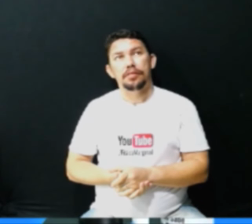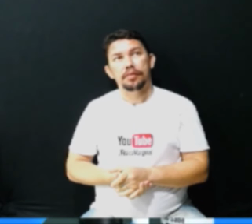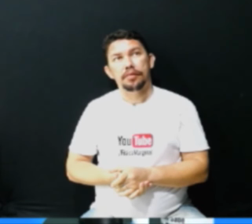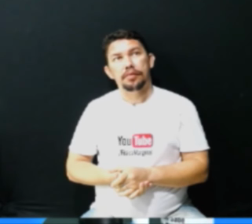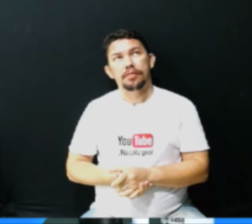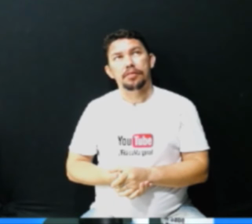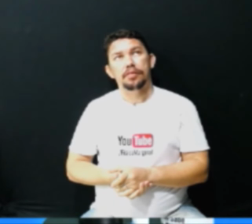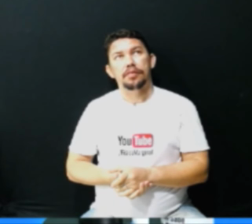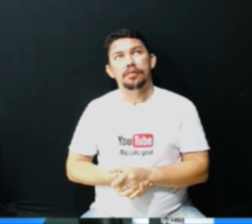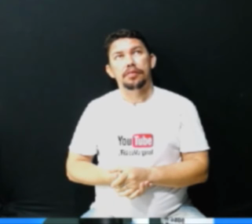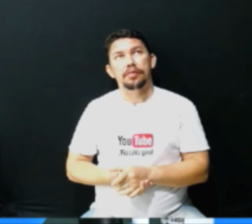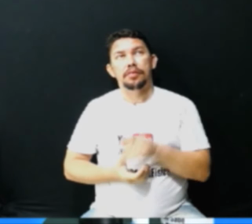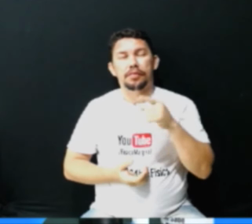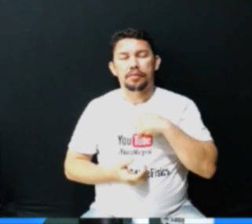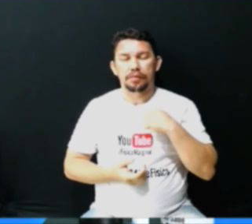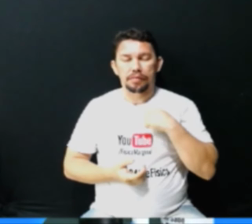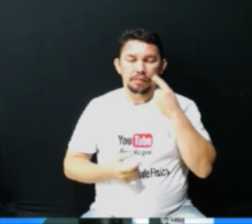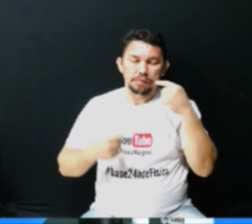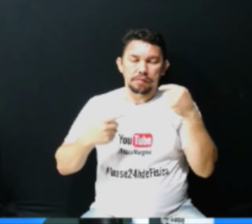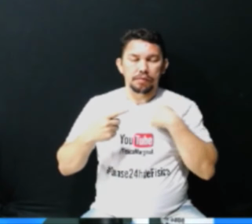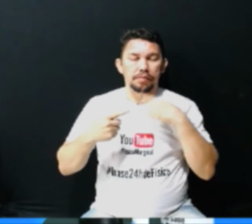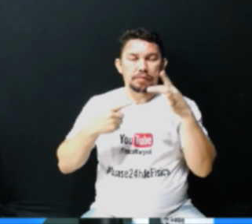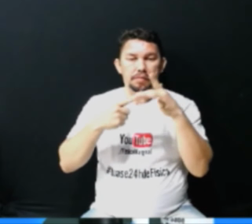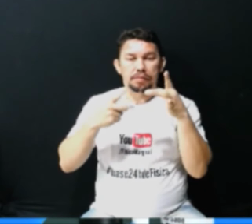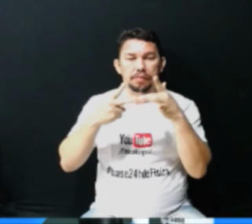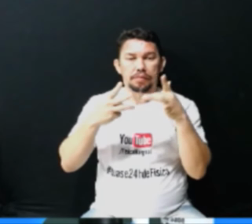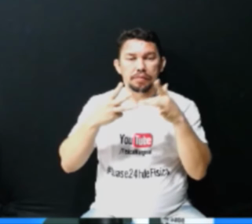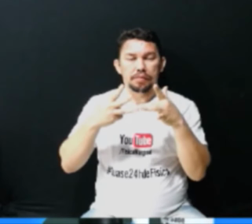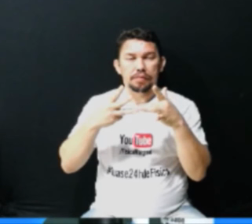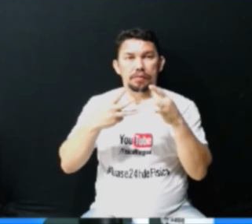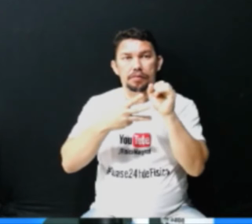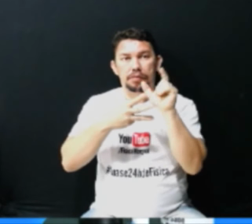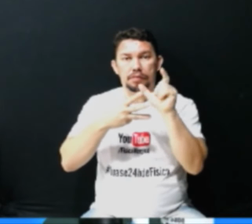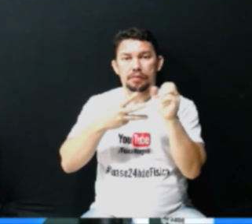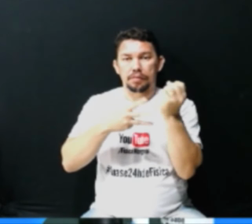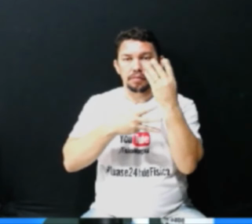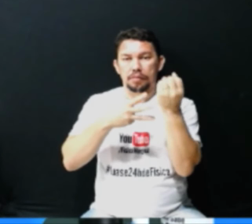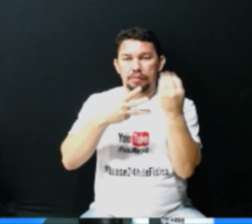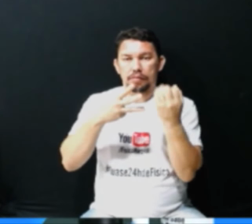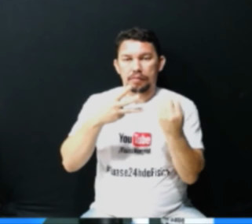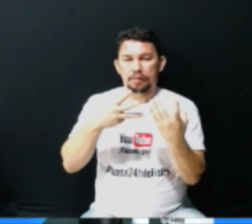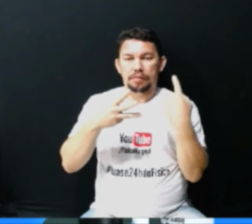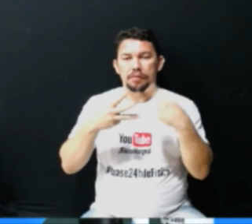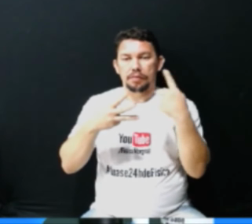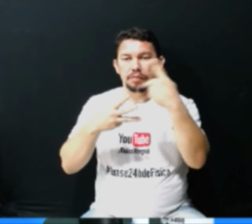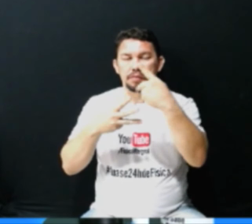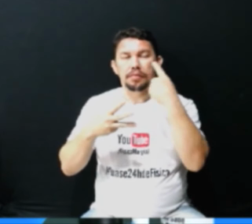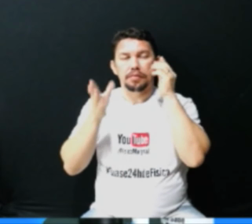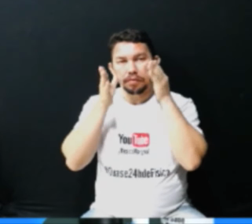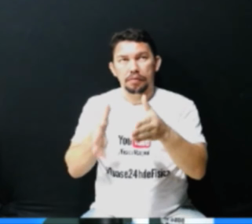para que elas fiquem ligadas em paralelo. Ao ficar ligado em paralelo, é como se cada uma delas estivesse ligada diretamente à fonte,